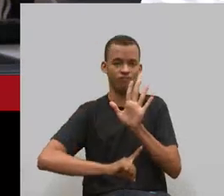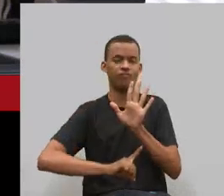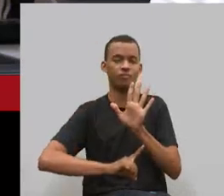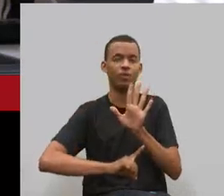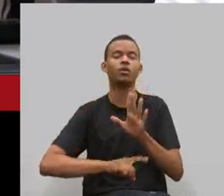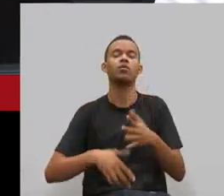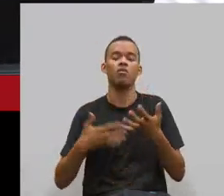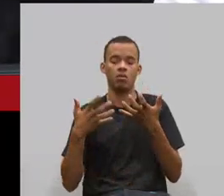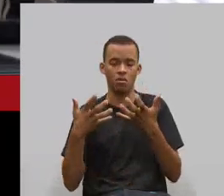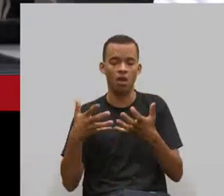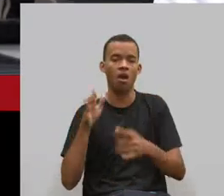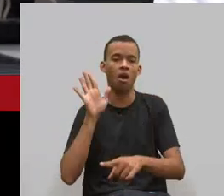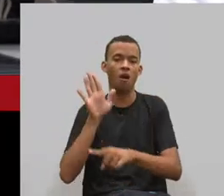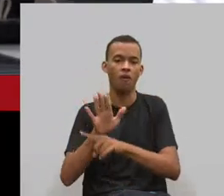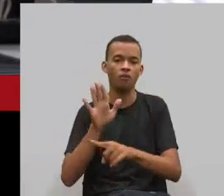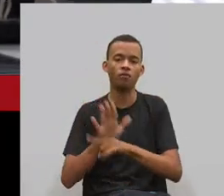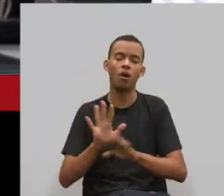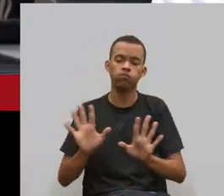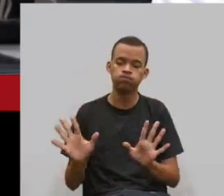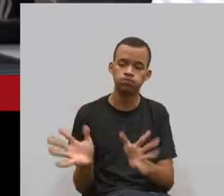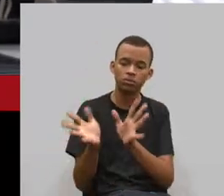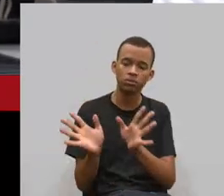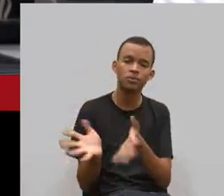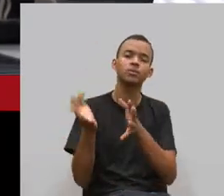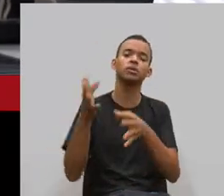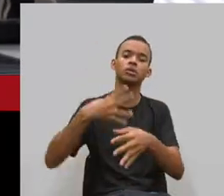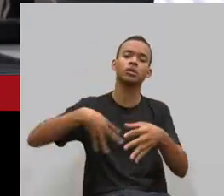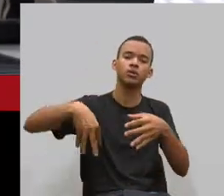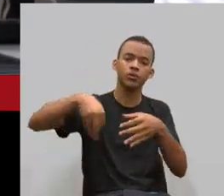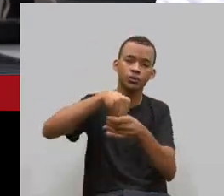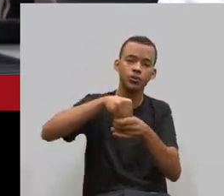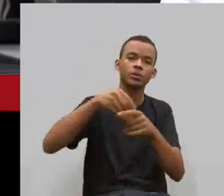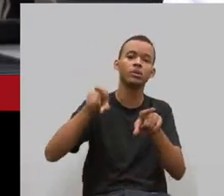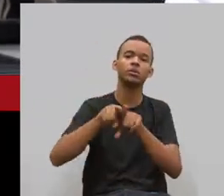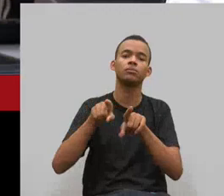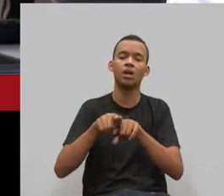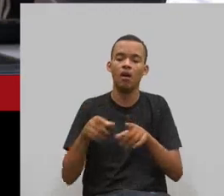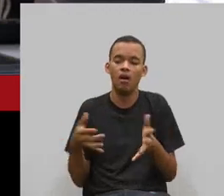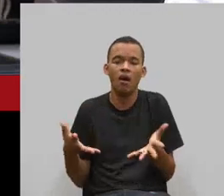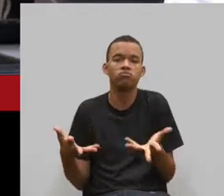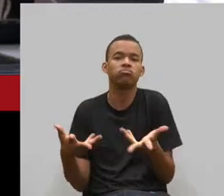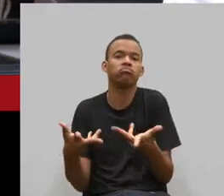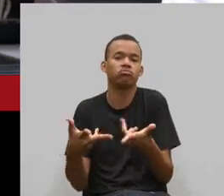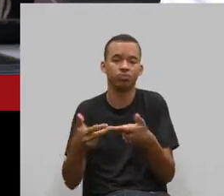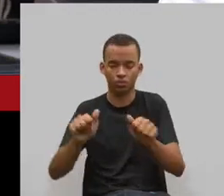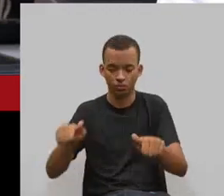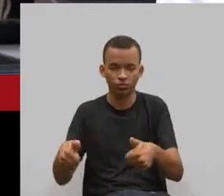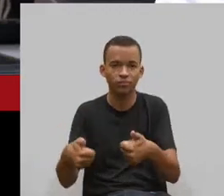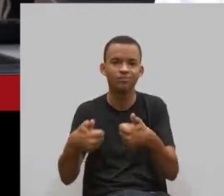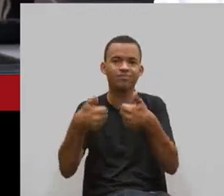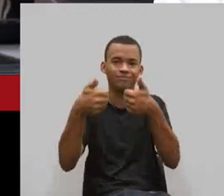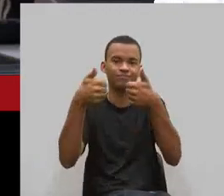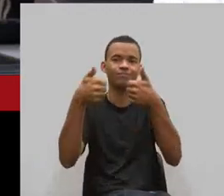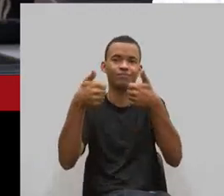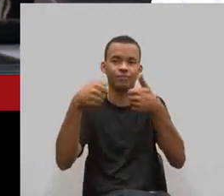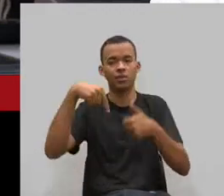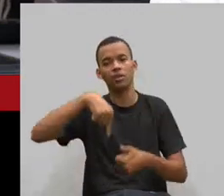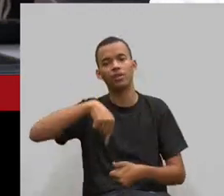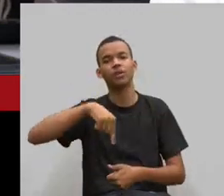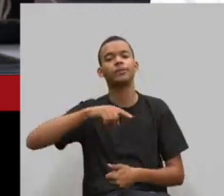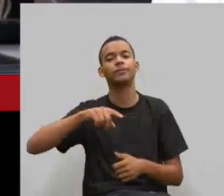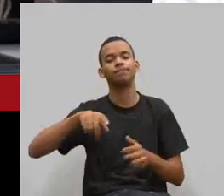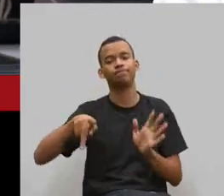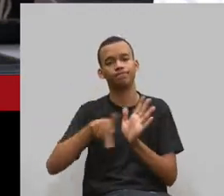melhoria da qualidade de vida das pessoas com deficiência de Minas Gerais